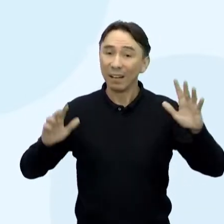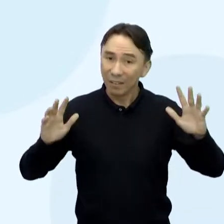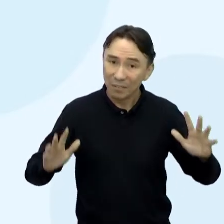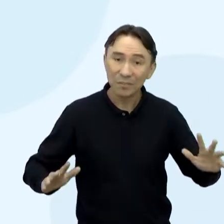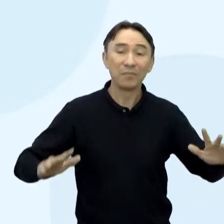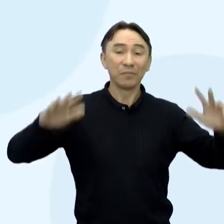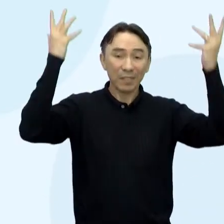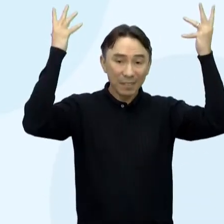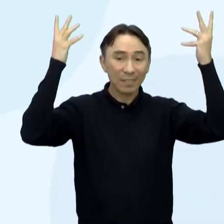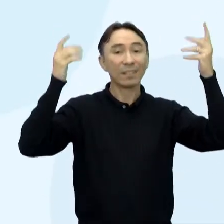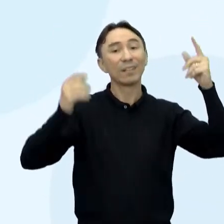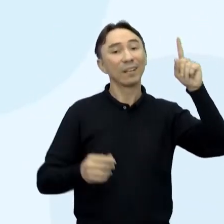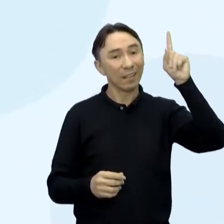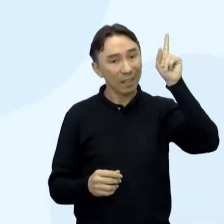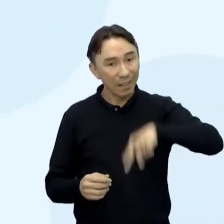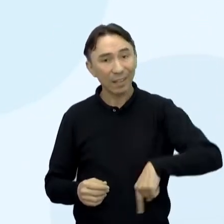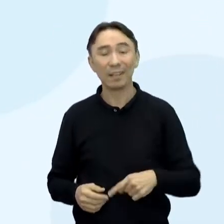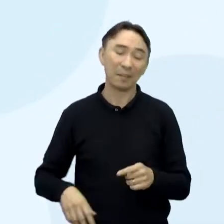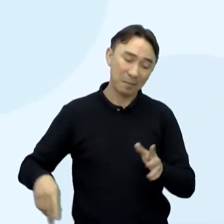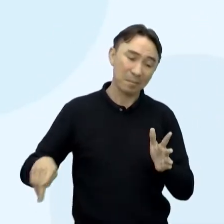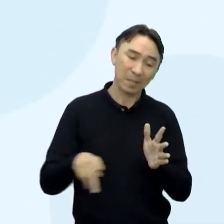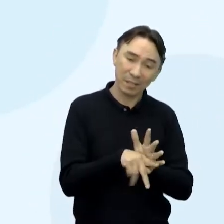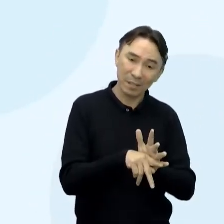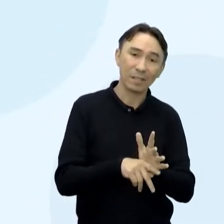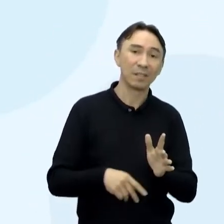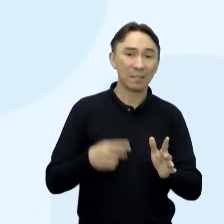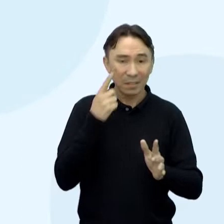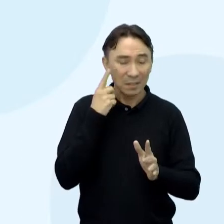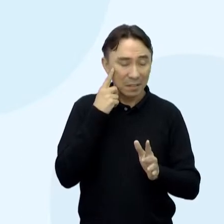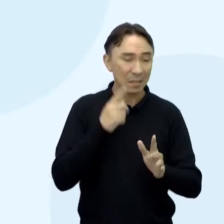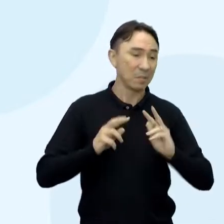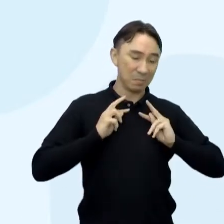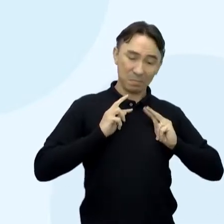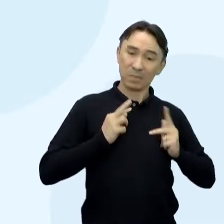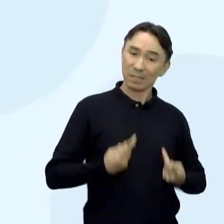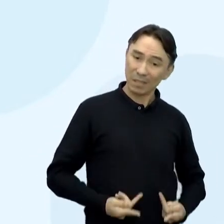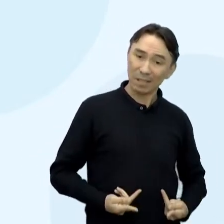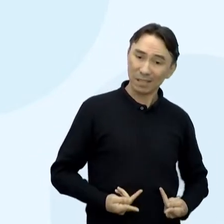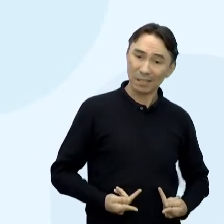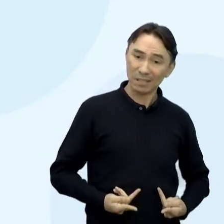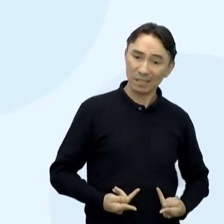elemento universal na atividade do espírito humano.